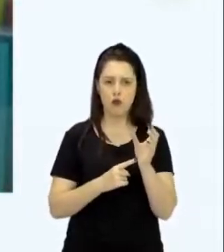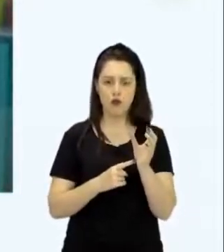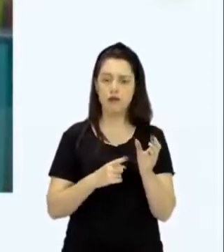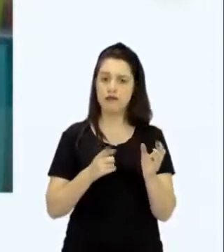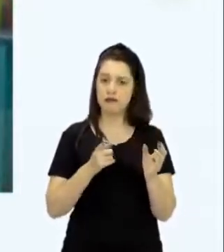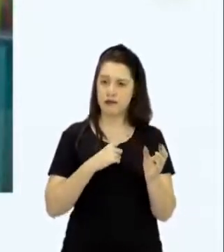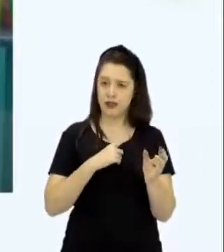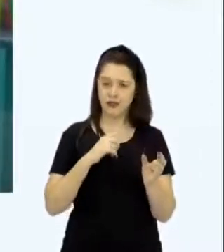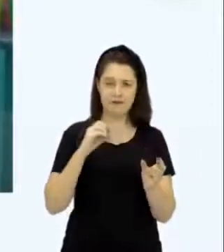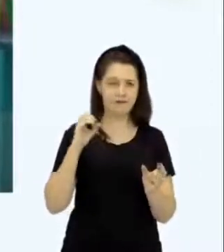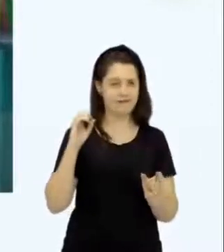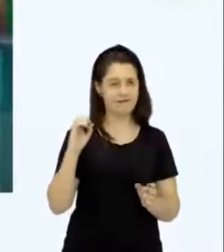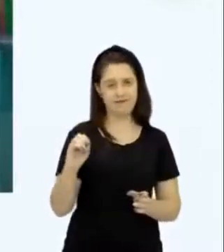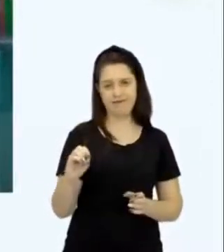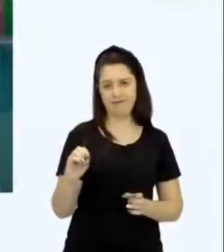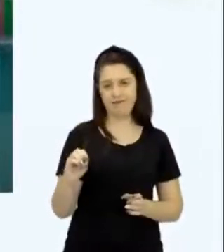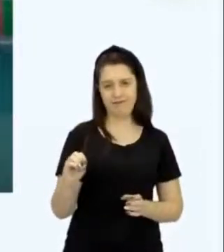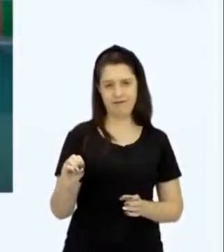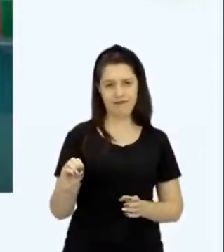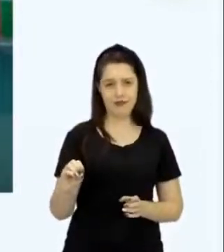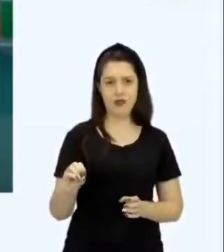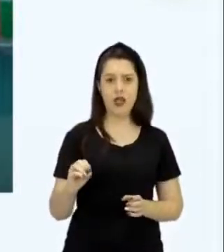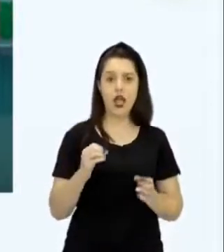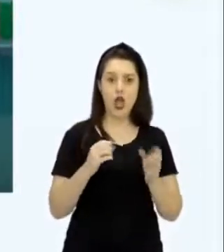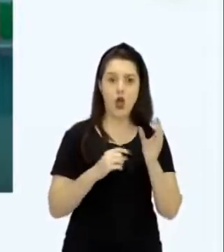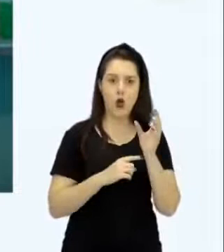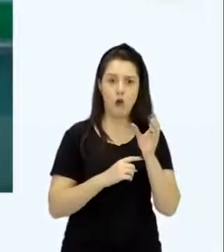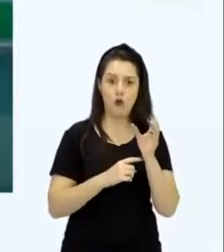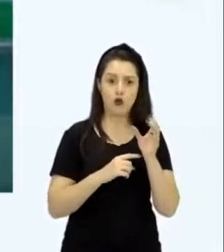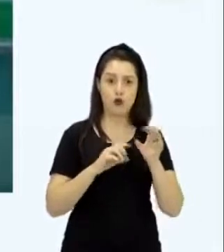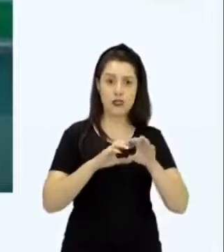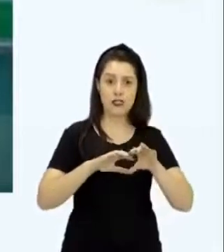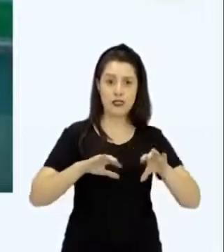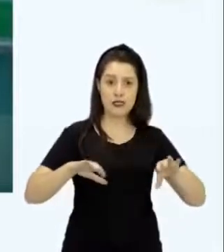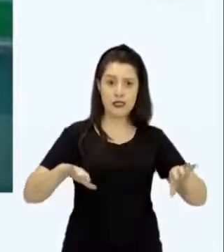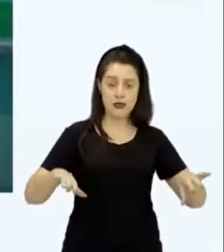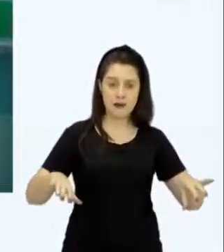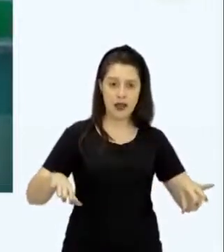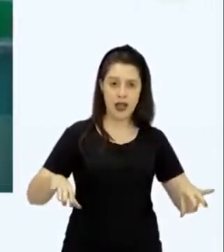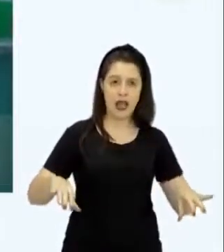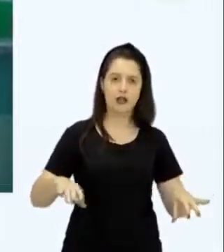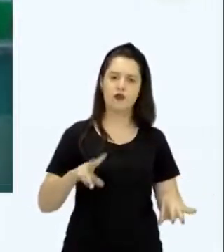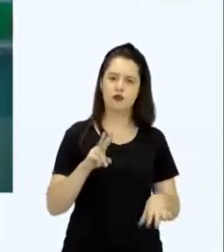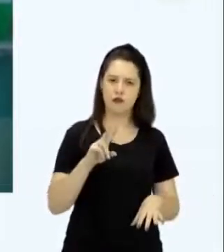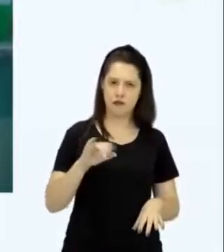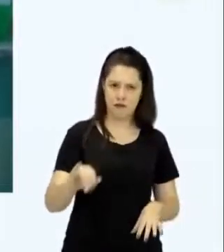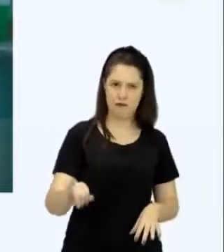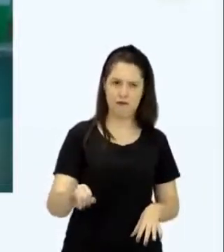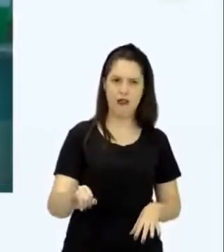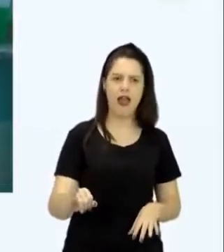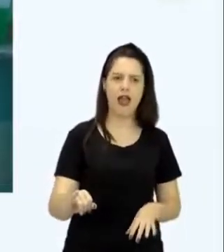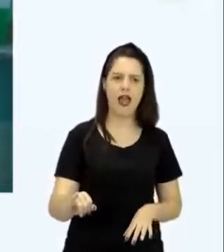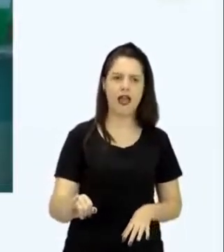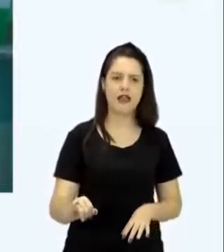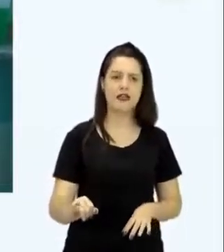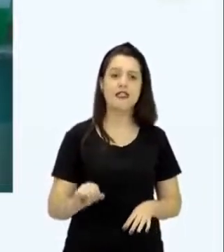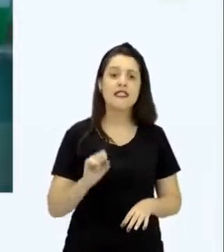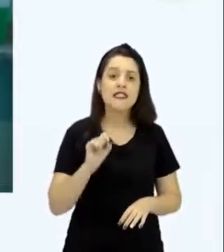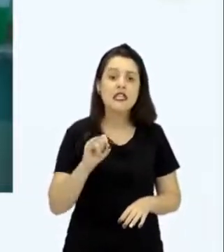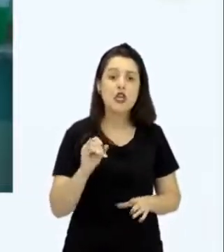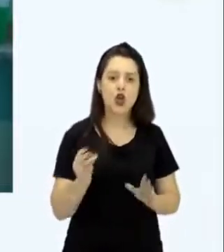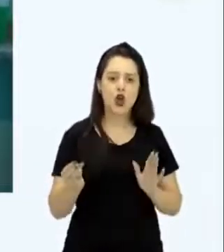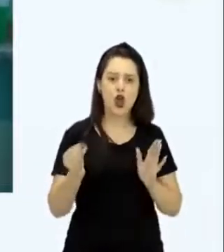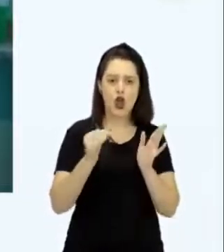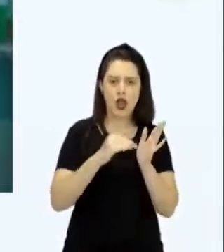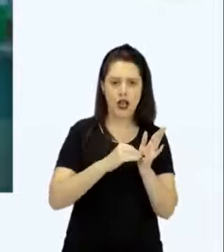0, que é no caso o potenciômetro parado, o nosso servomotor vai estar em 0 graus. Se eu colocar na